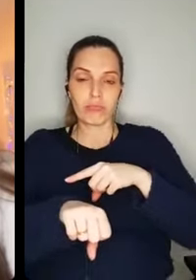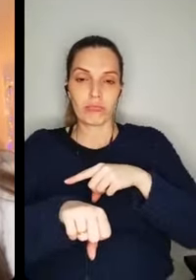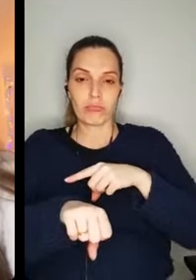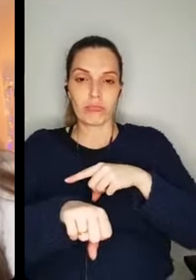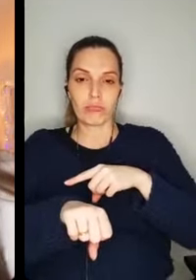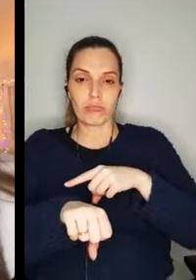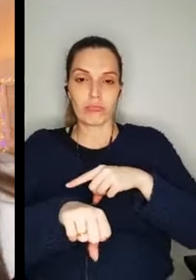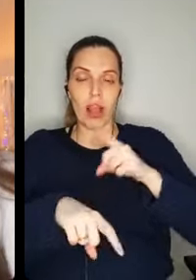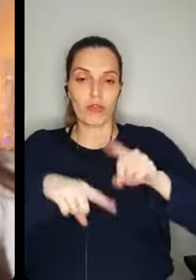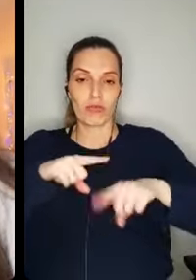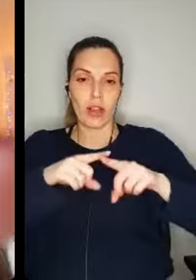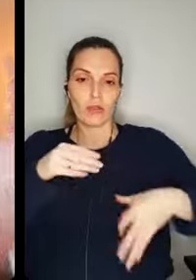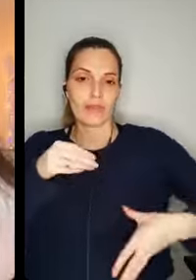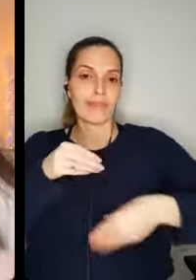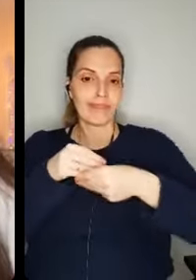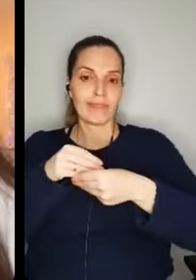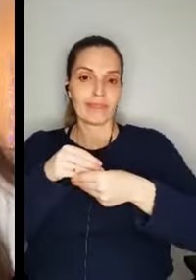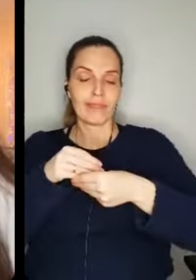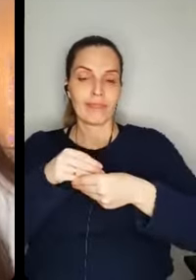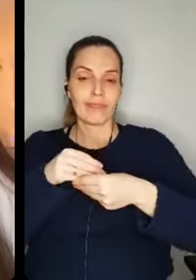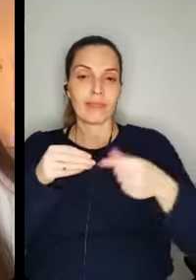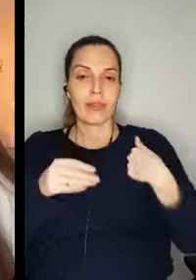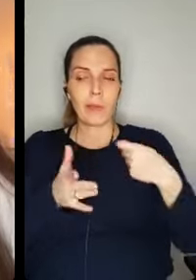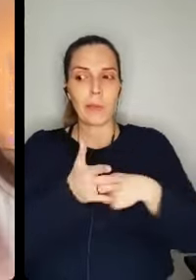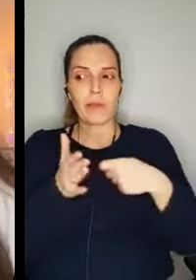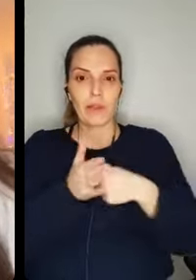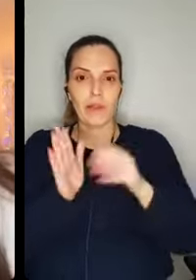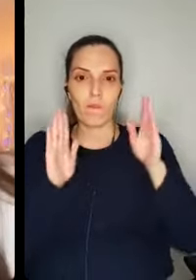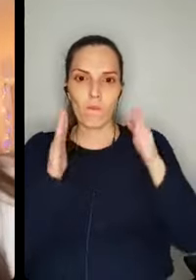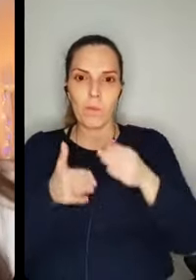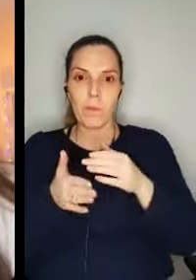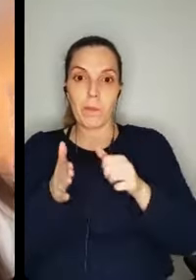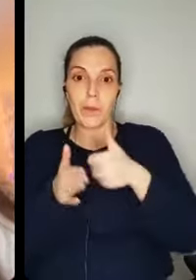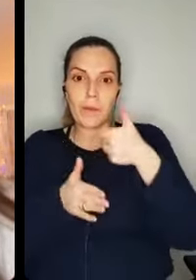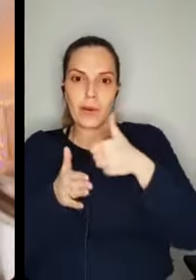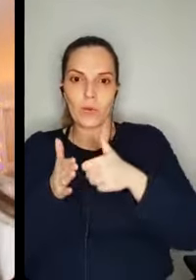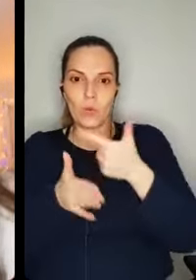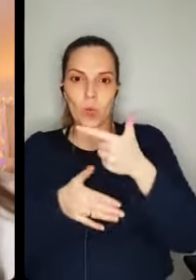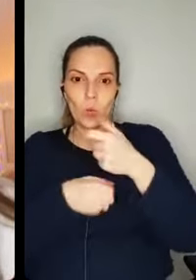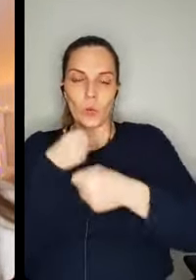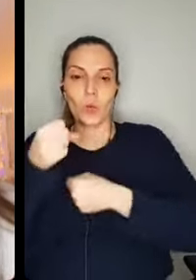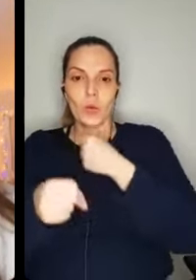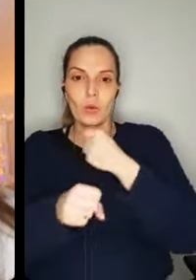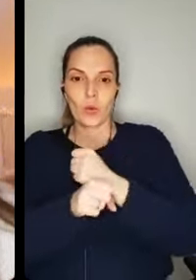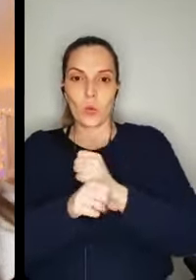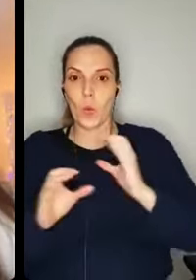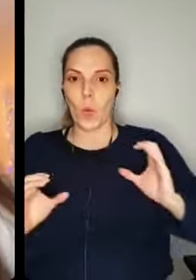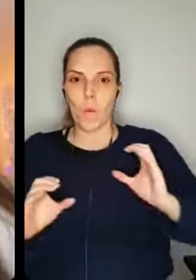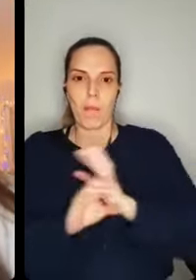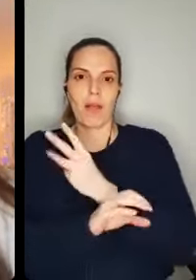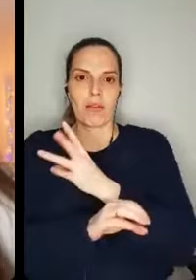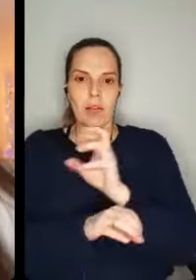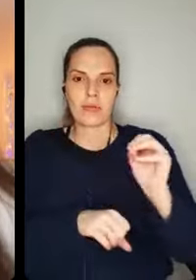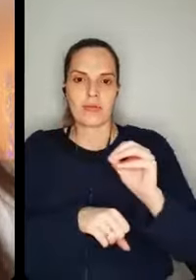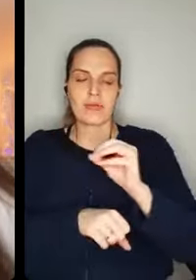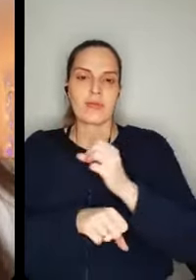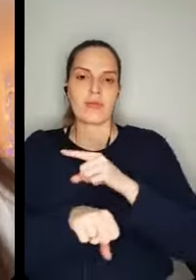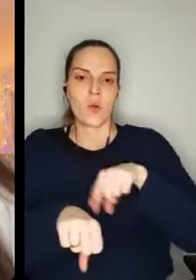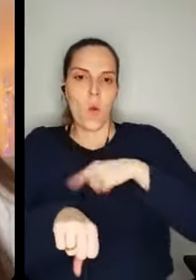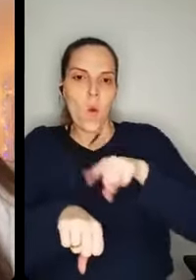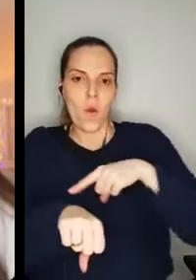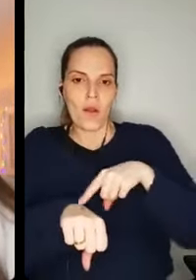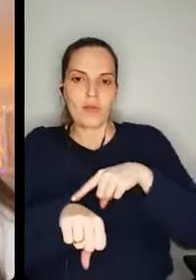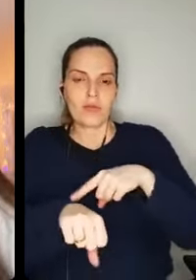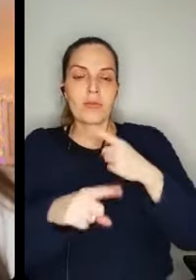extras. Eu tentei focar nos 2 primeiros anos para fechar em tudo e eu consegui, porque eu sabia que depois iam vir os